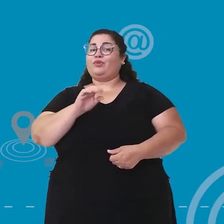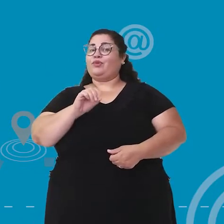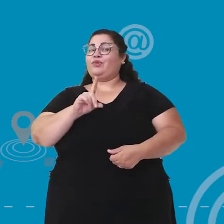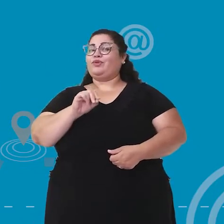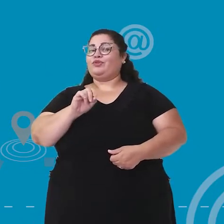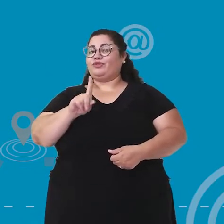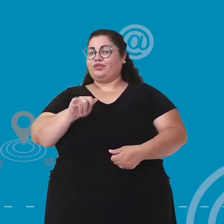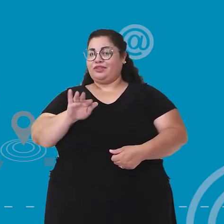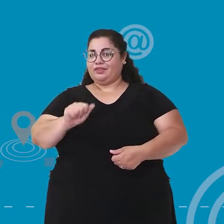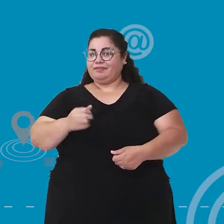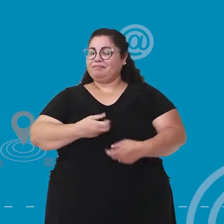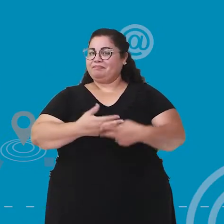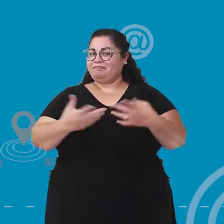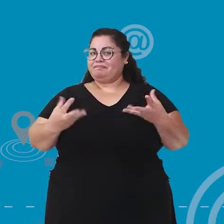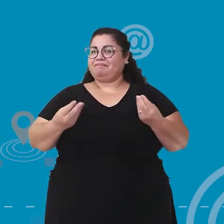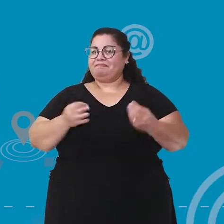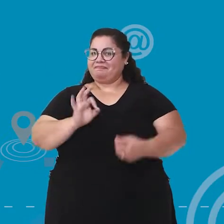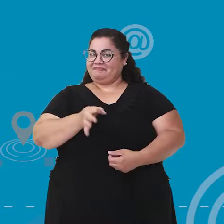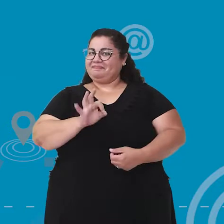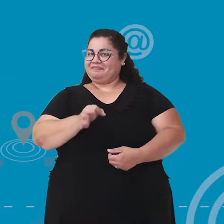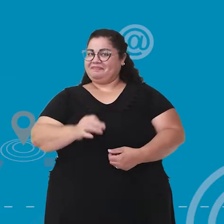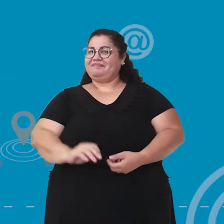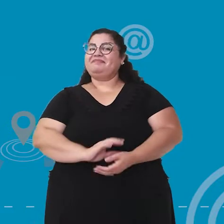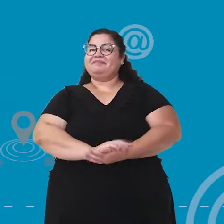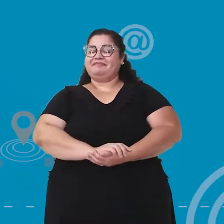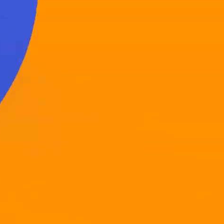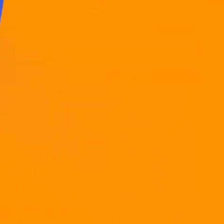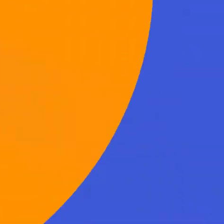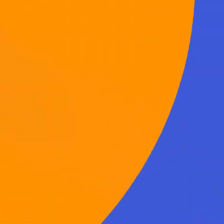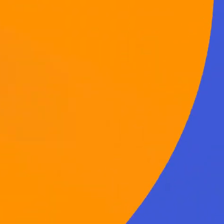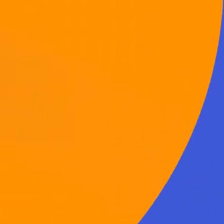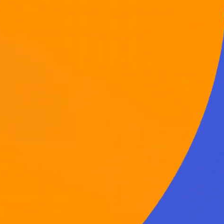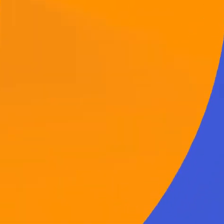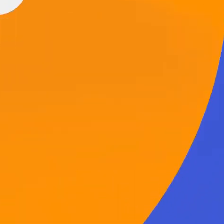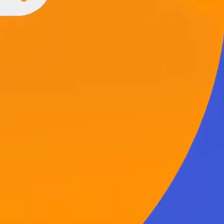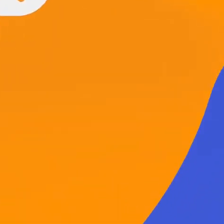futurologia. Quanta coisa, não é mesmo?